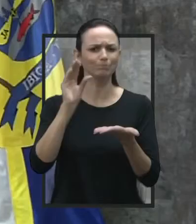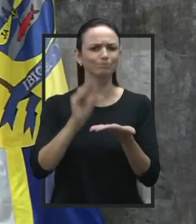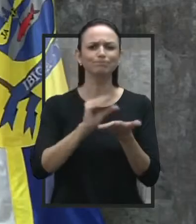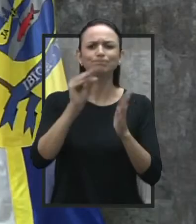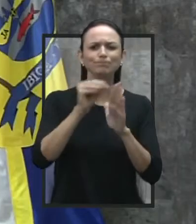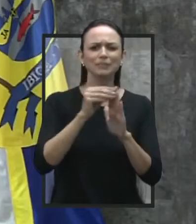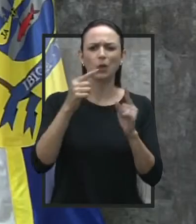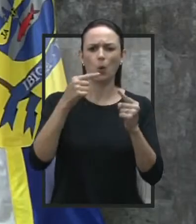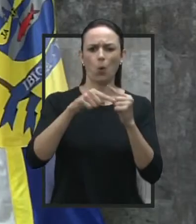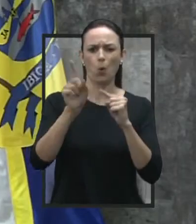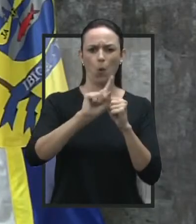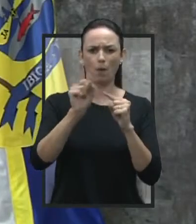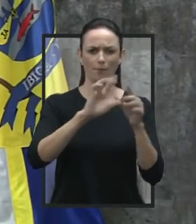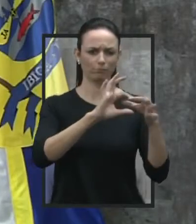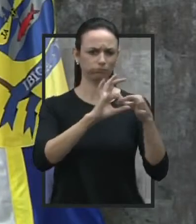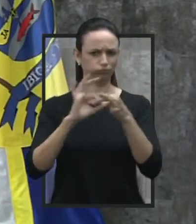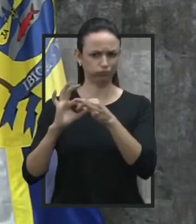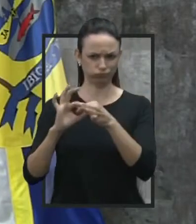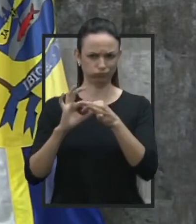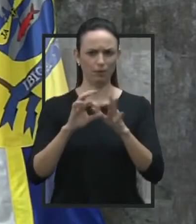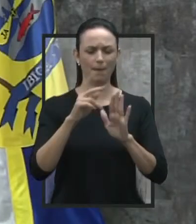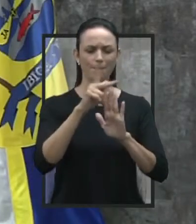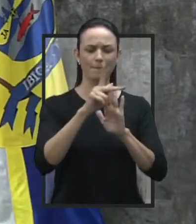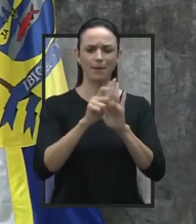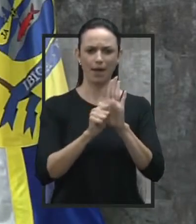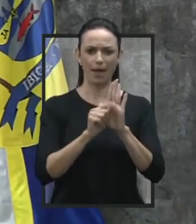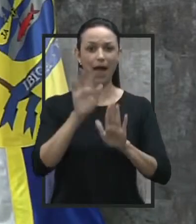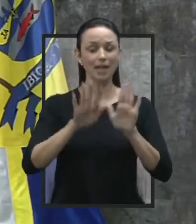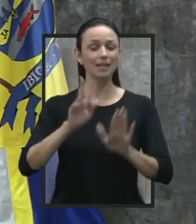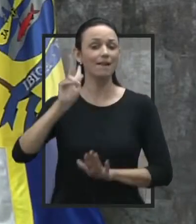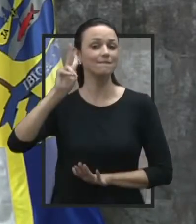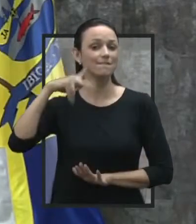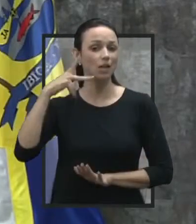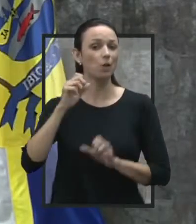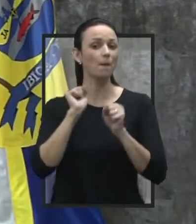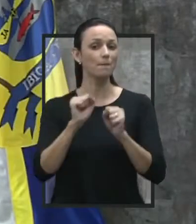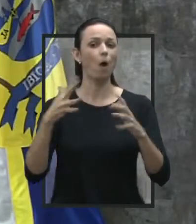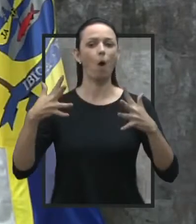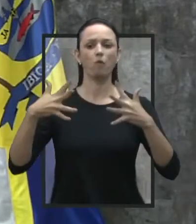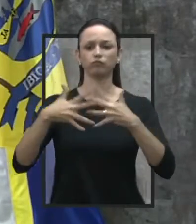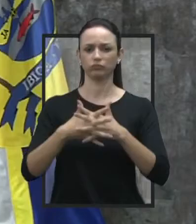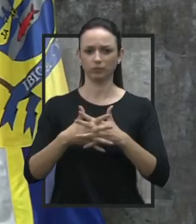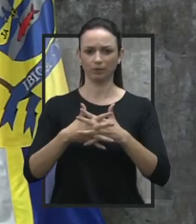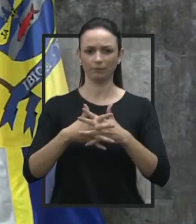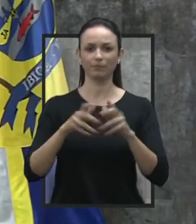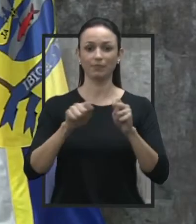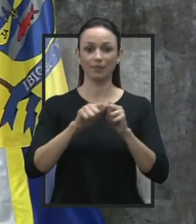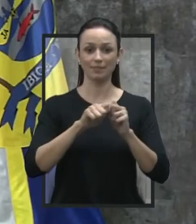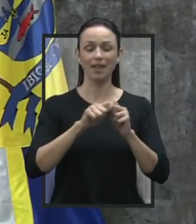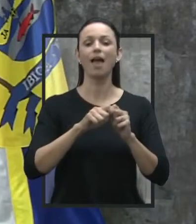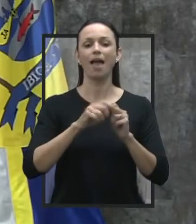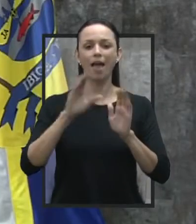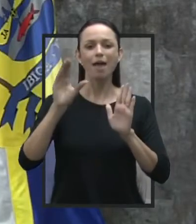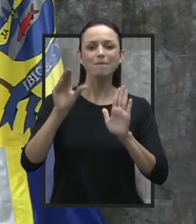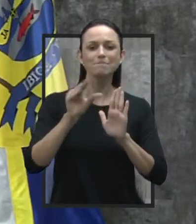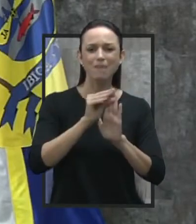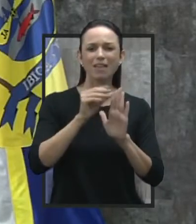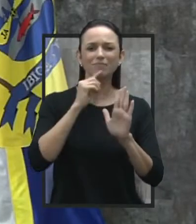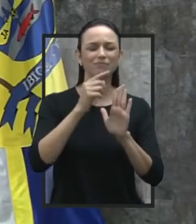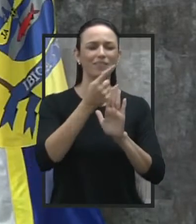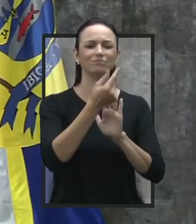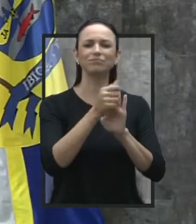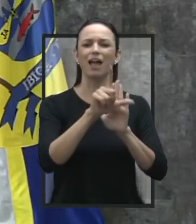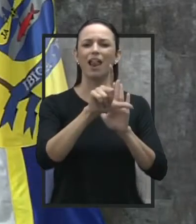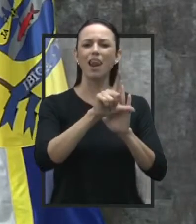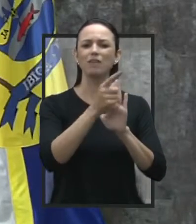tem contexto com o plano plurianual, às vezes o parlamentar se confunde, por exemplo, ao invés de fazer uma emenda de lei orçamentária